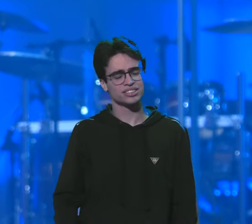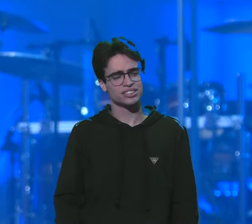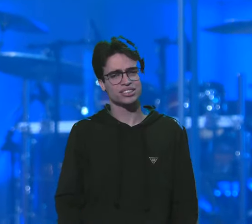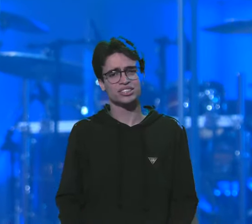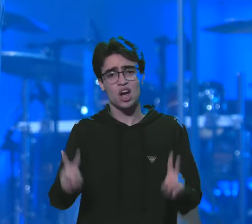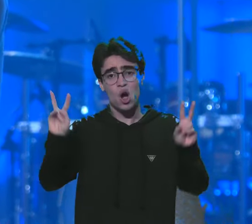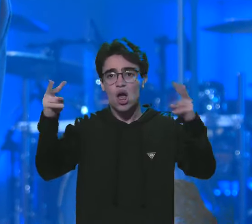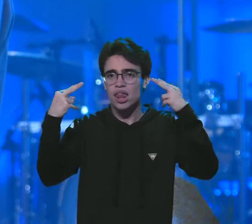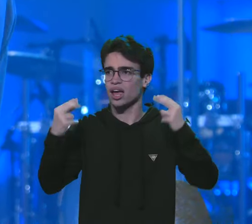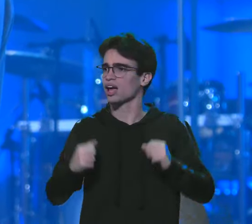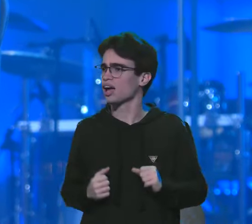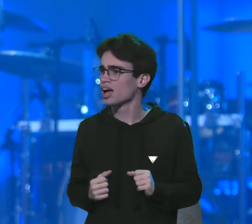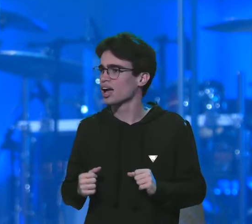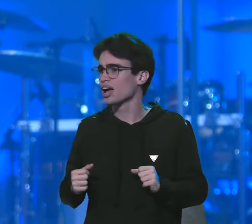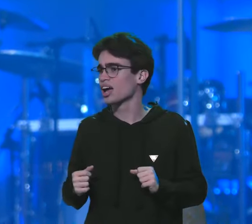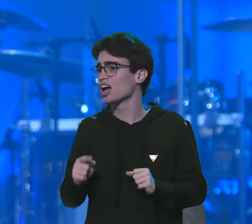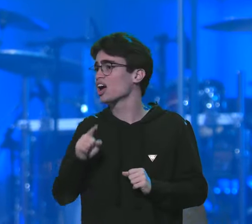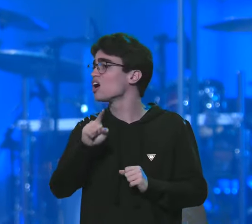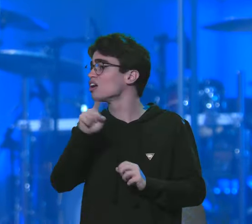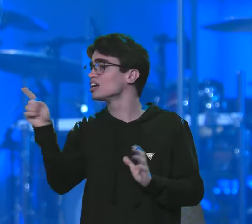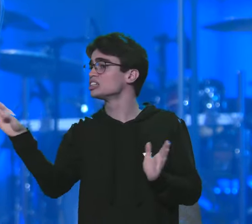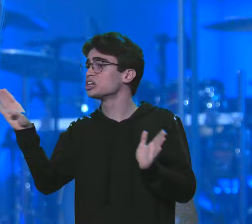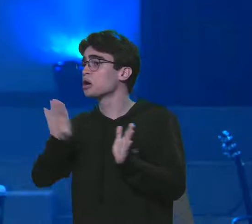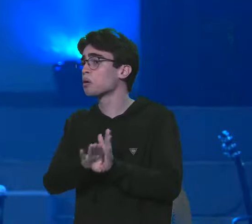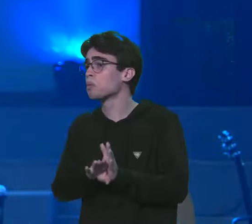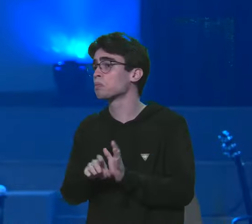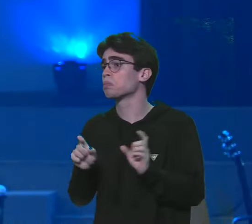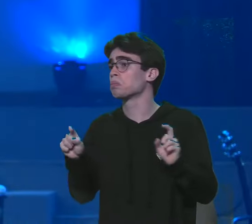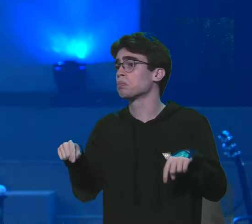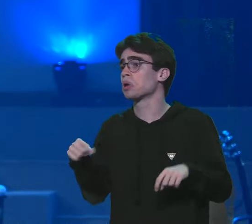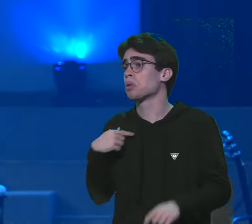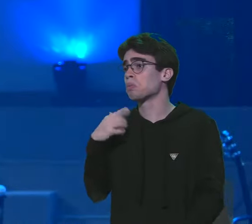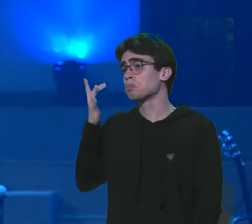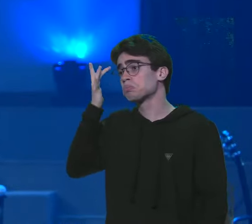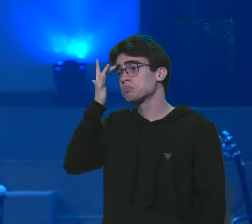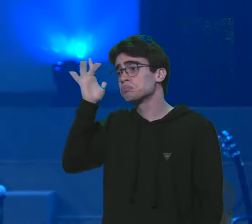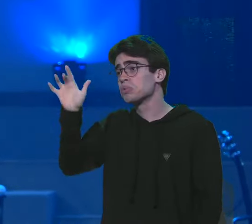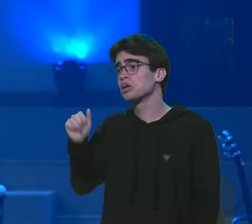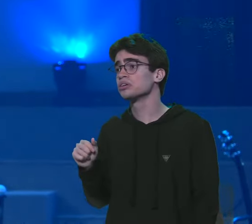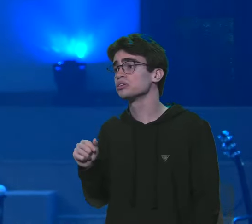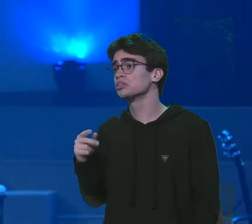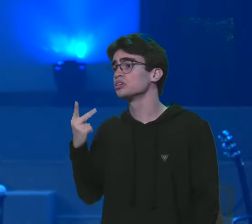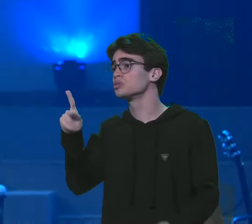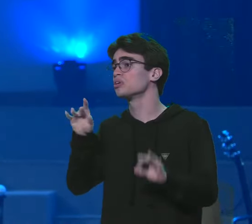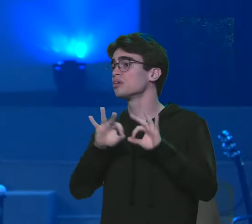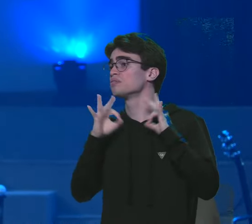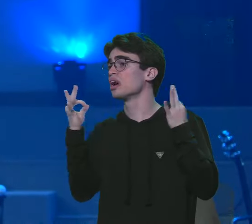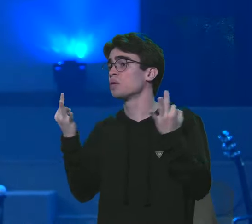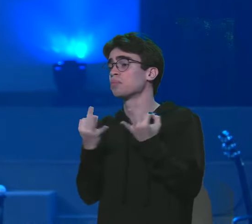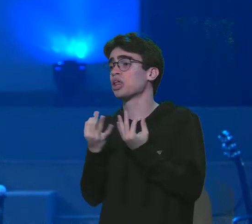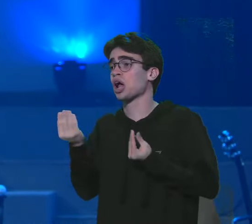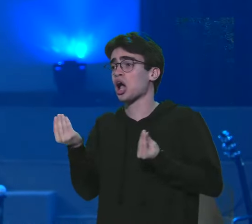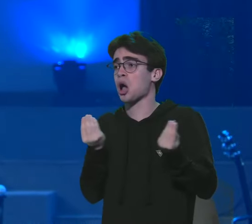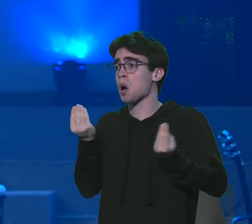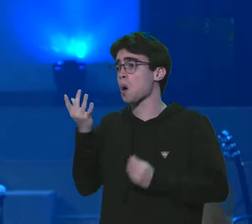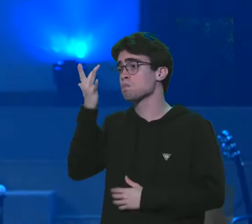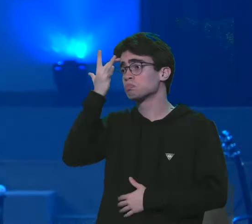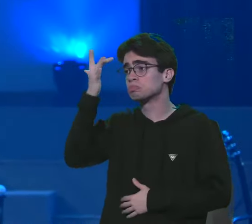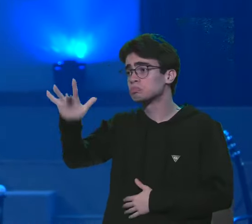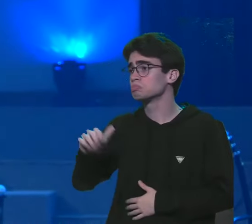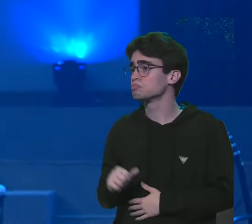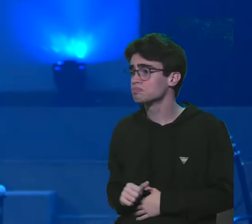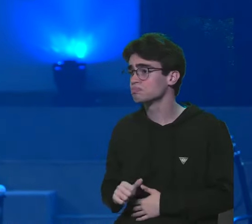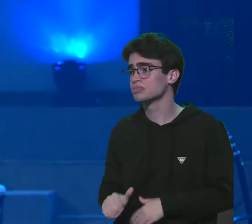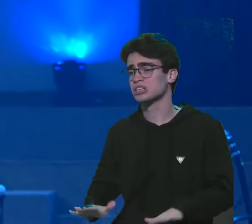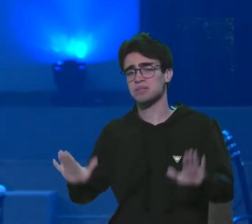mim. Eu não sei como você chegou aqui hoje. Eu não sei como está a sua casa, mas eu sei de uma coisa: se